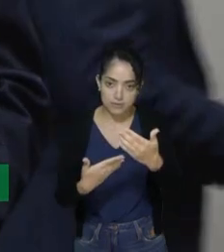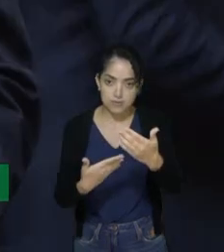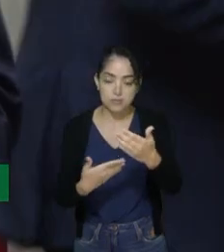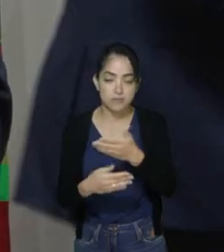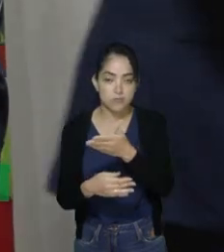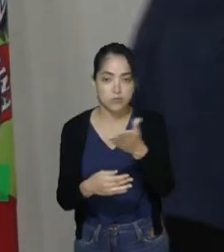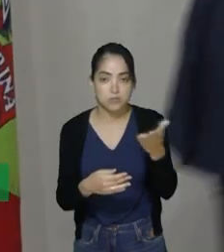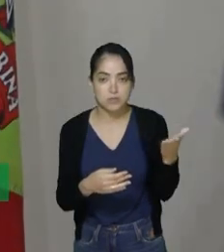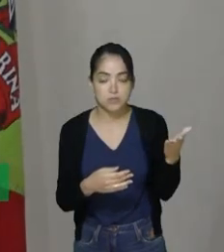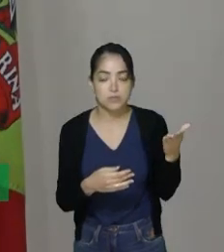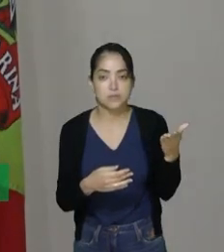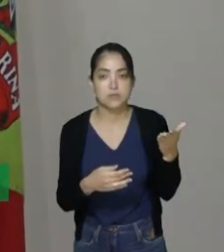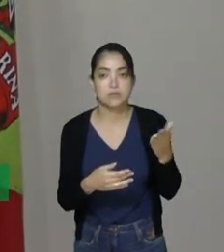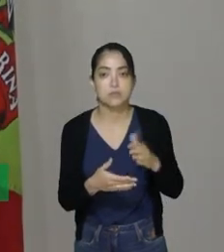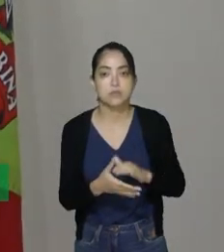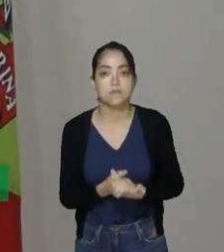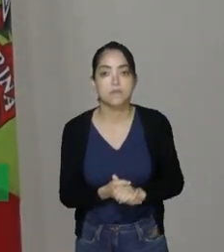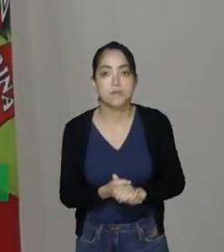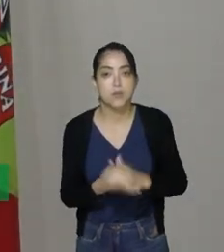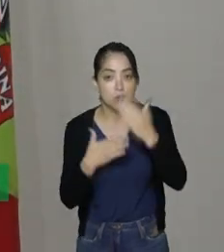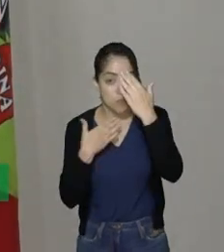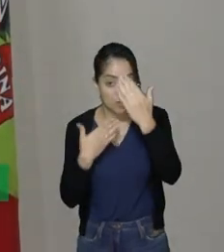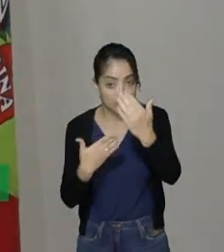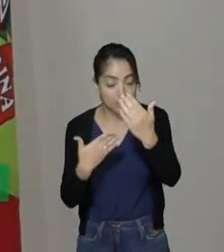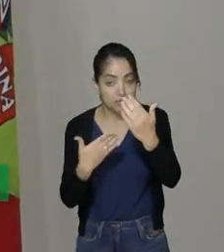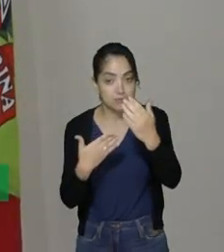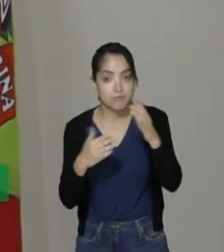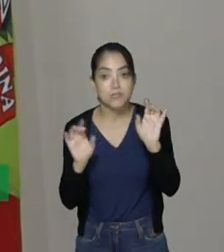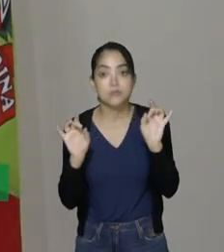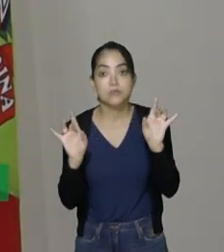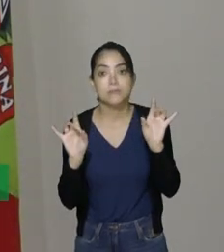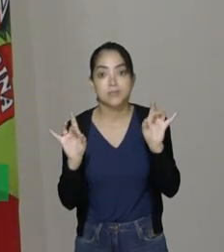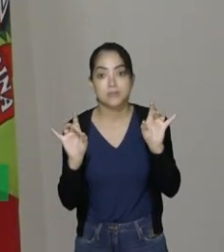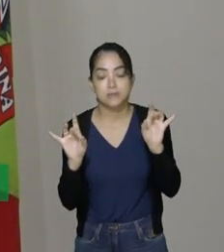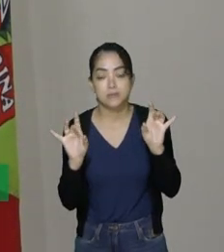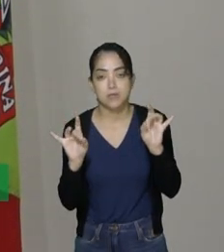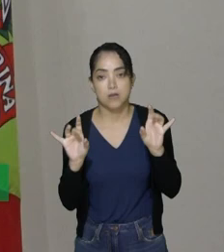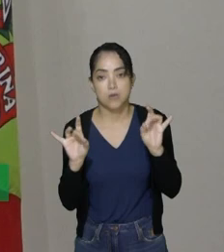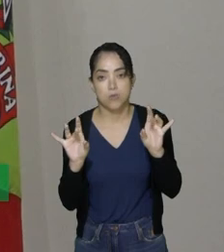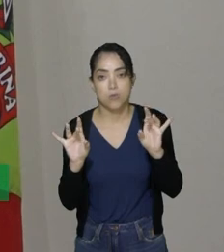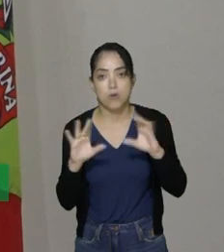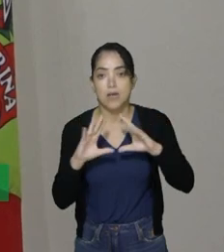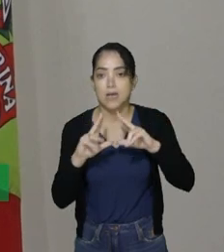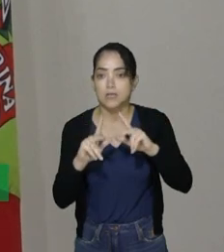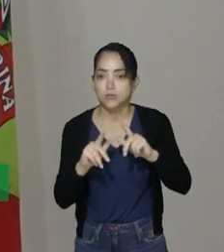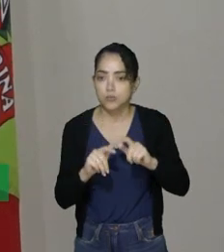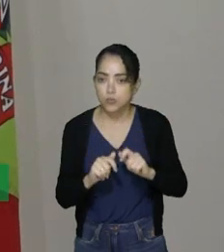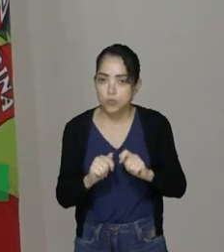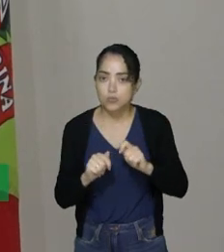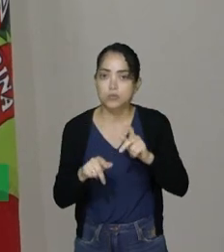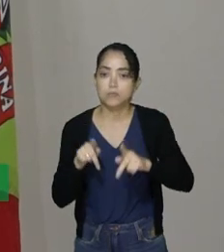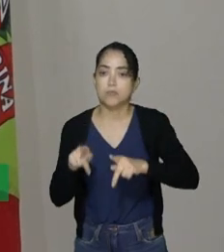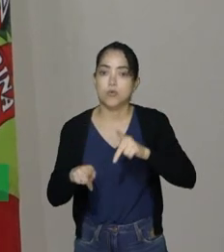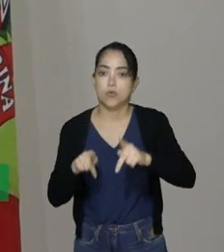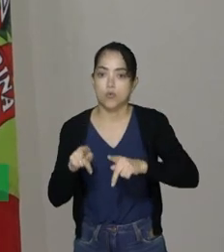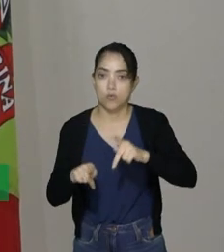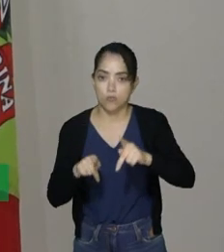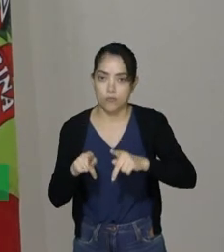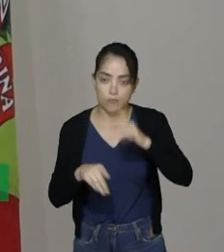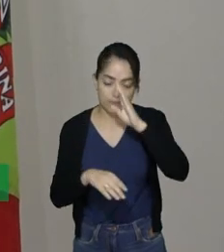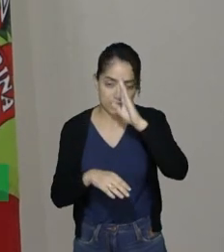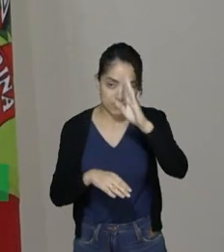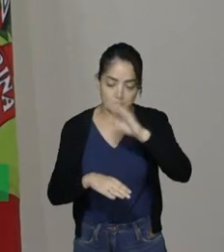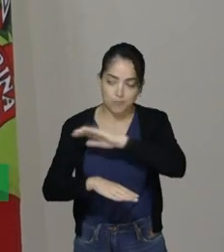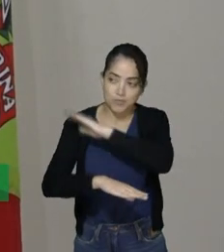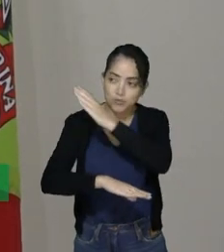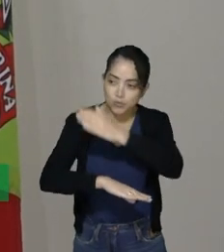aqui, fazer um agradecimento especial a todo o povo, principalmente do nosso Alto Vale,